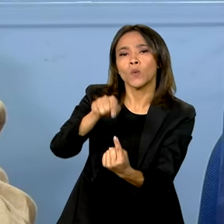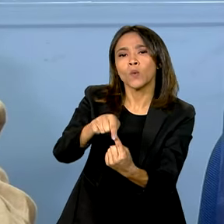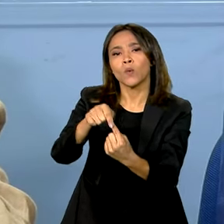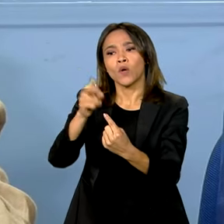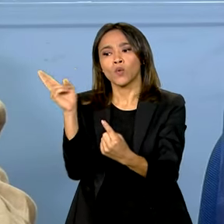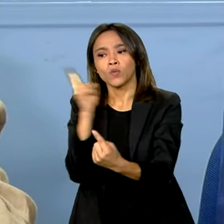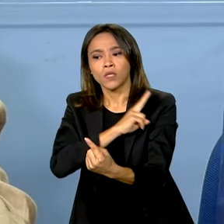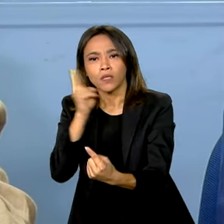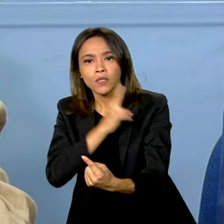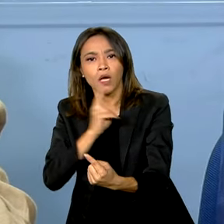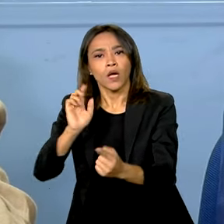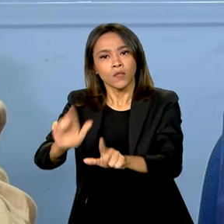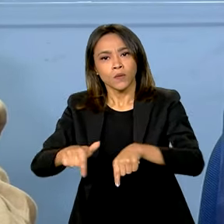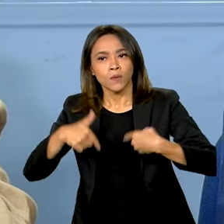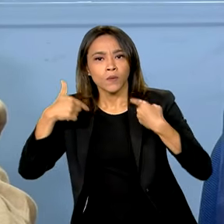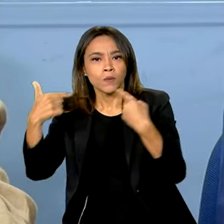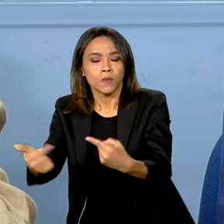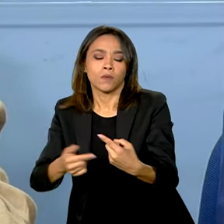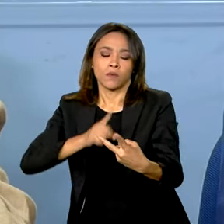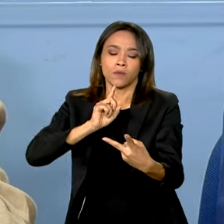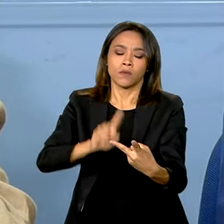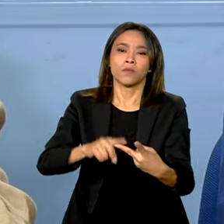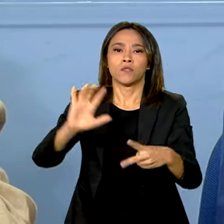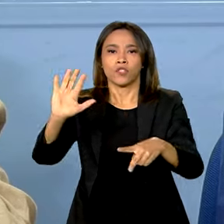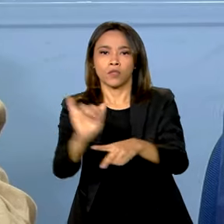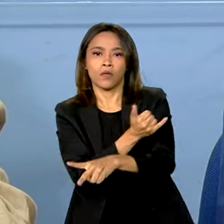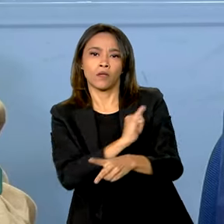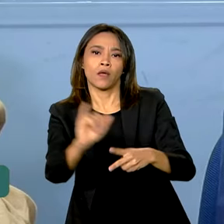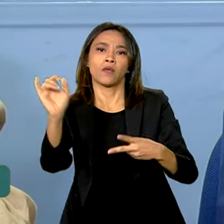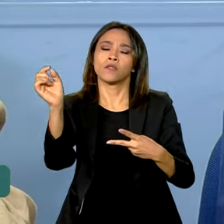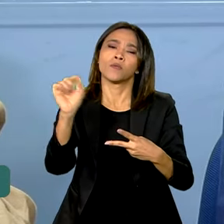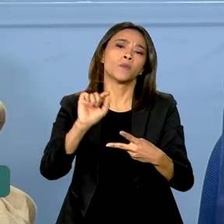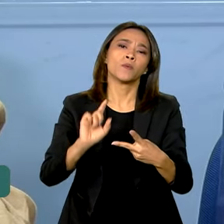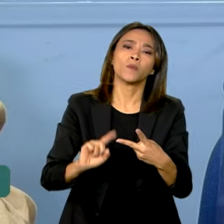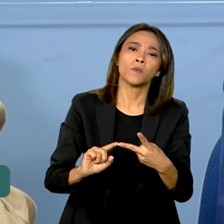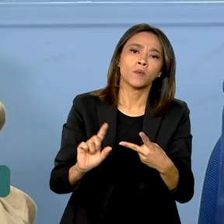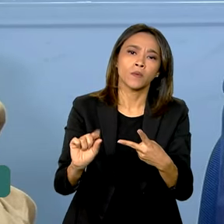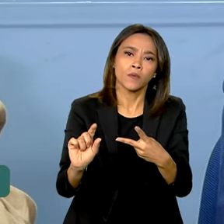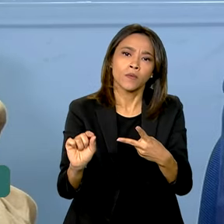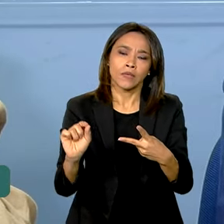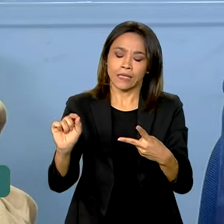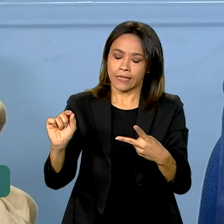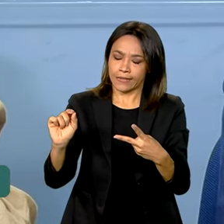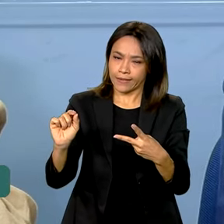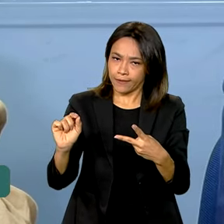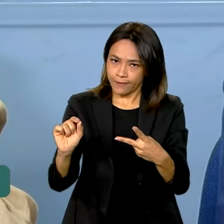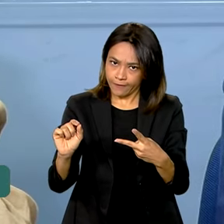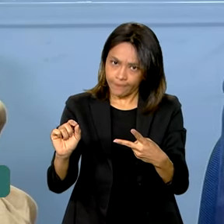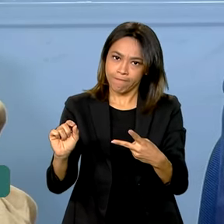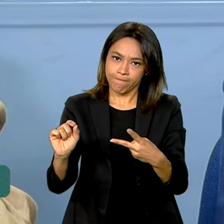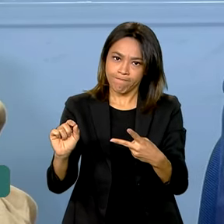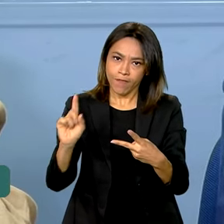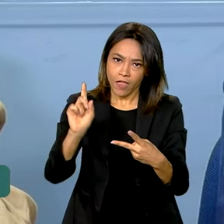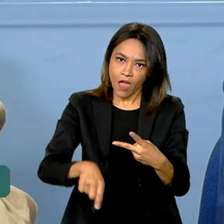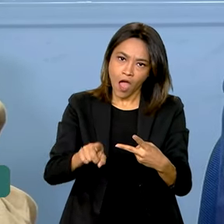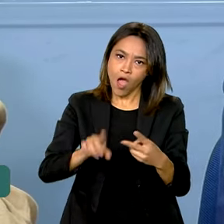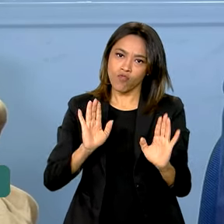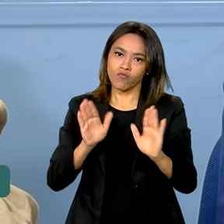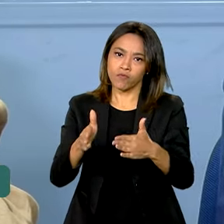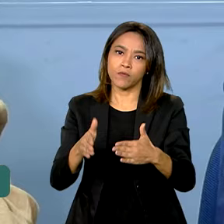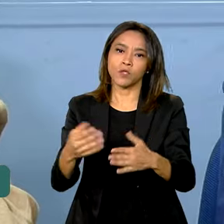emergenciais quanto para ações que têm o sentido da